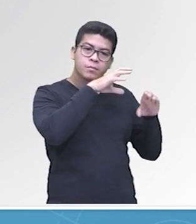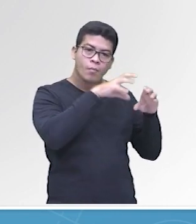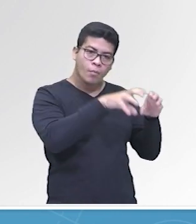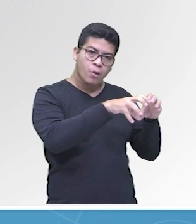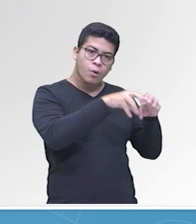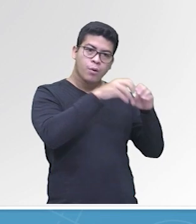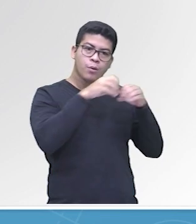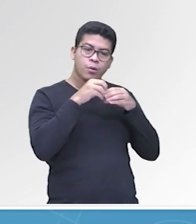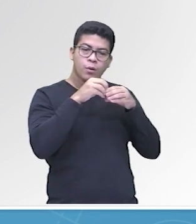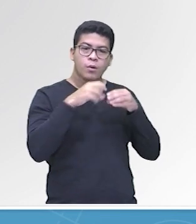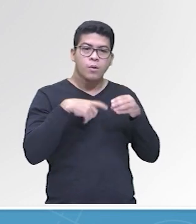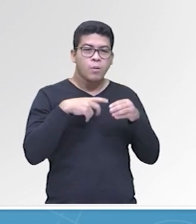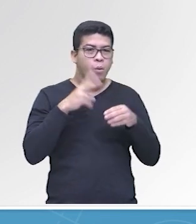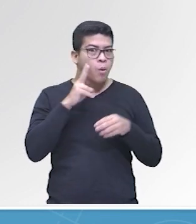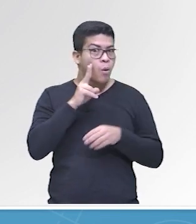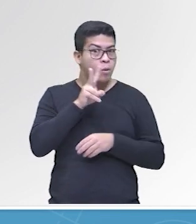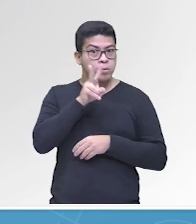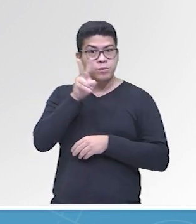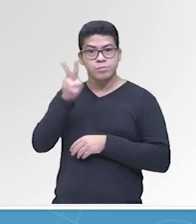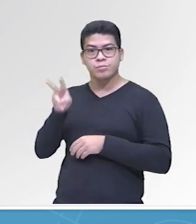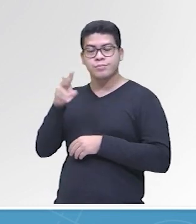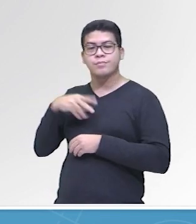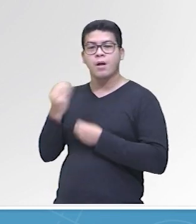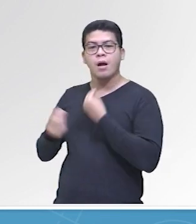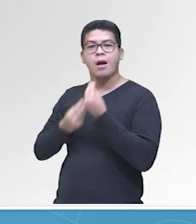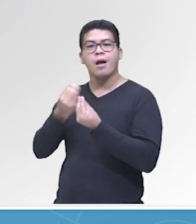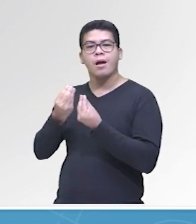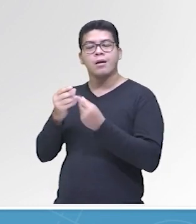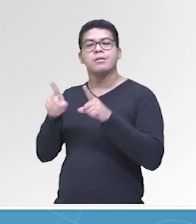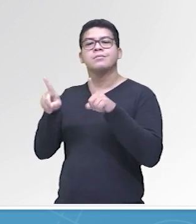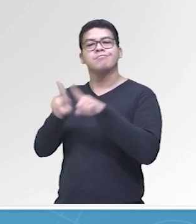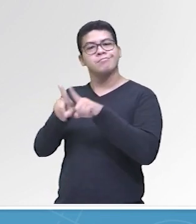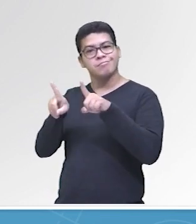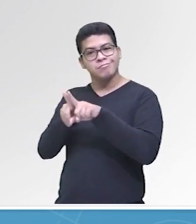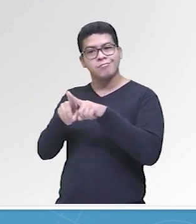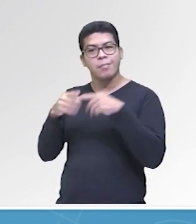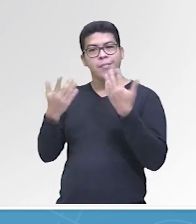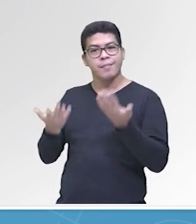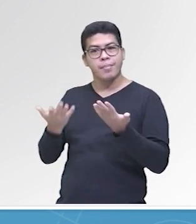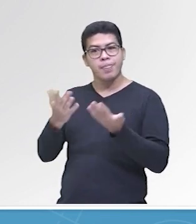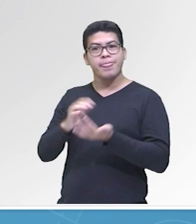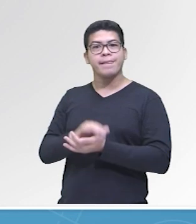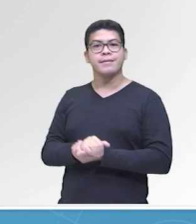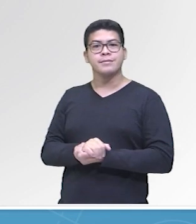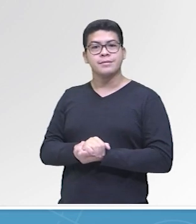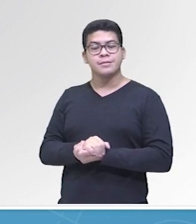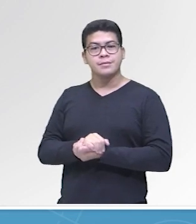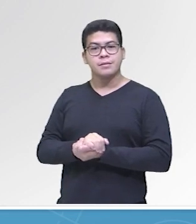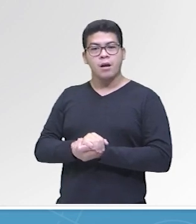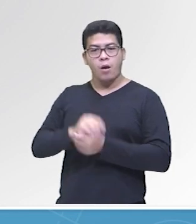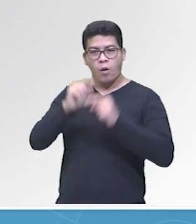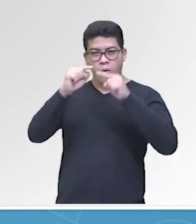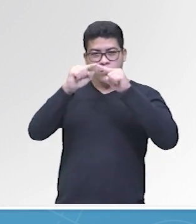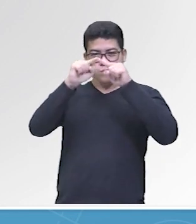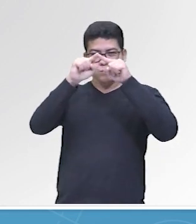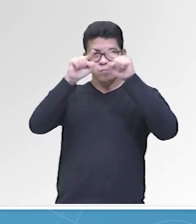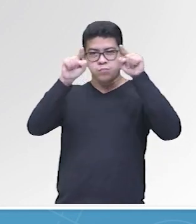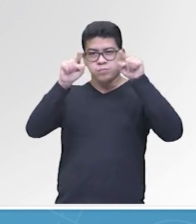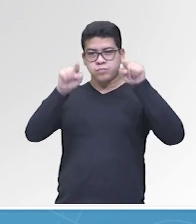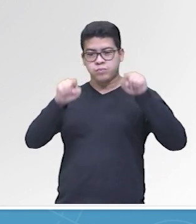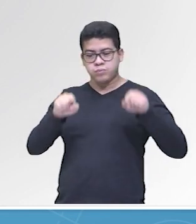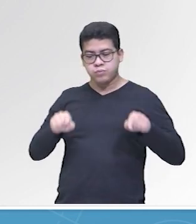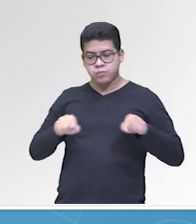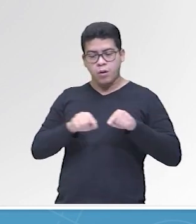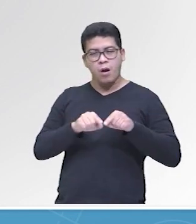E aqui do outro lado a célula vegetal também de algum tecido vegetal. Observem aqui a forma, né? A célula vegetal, ela